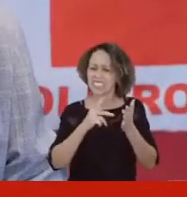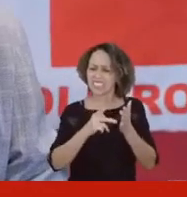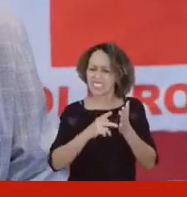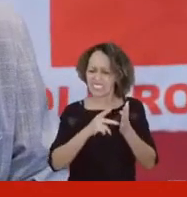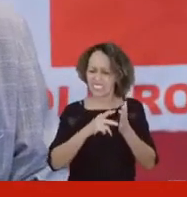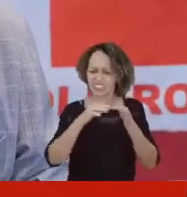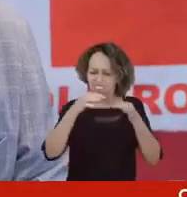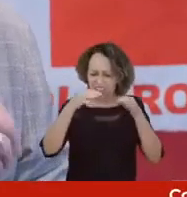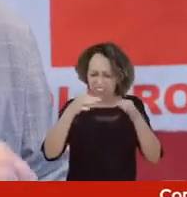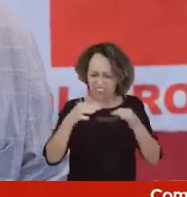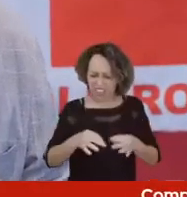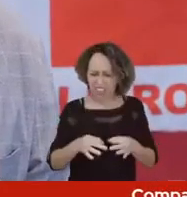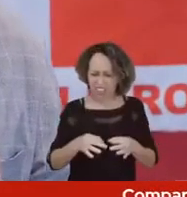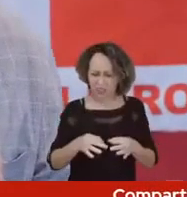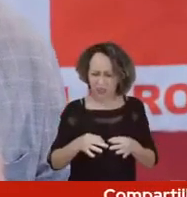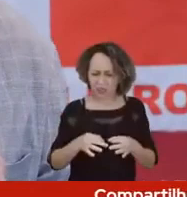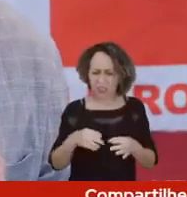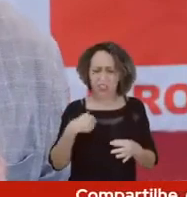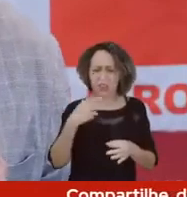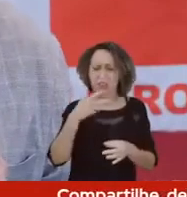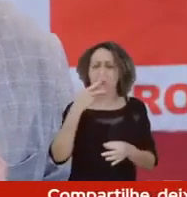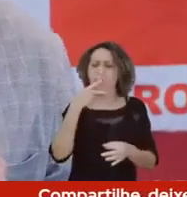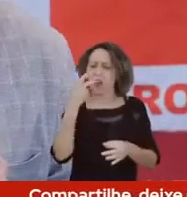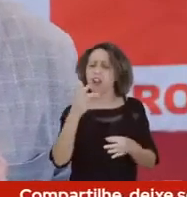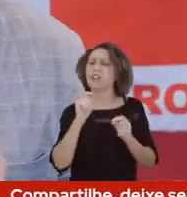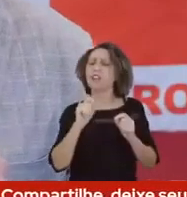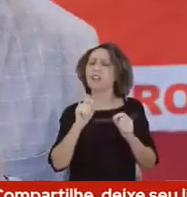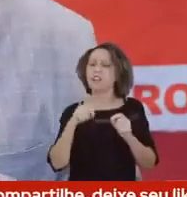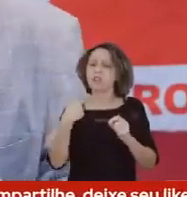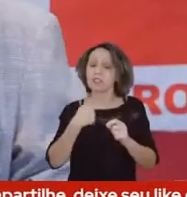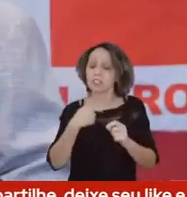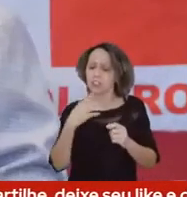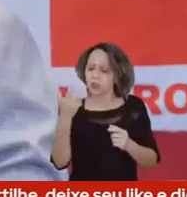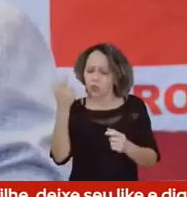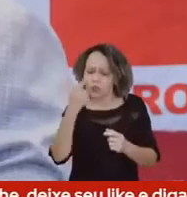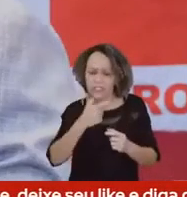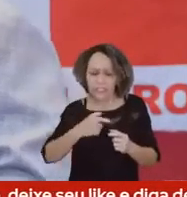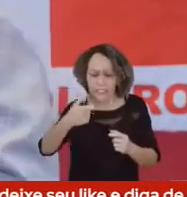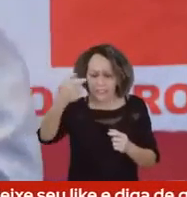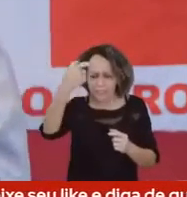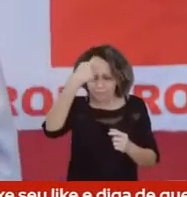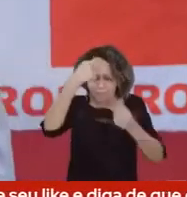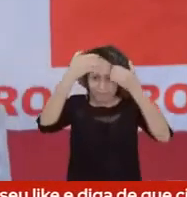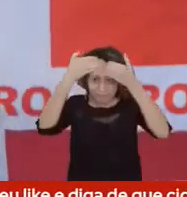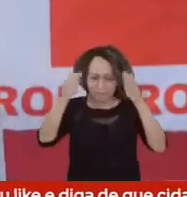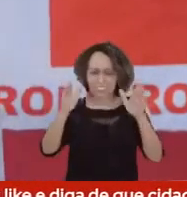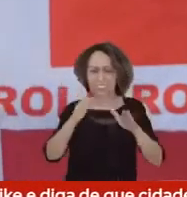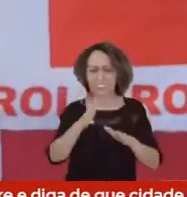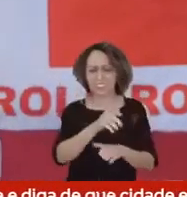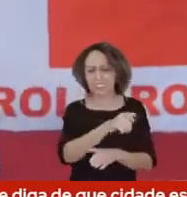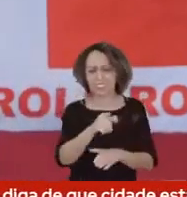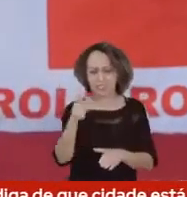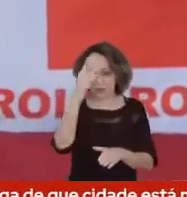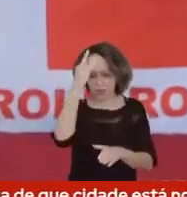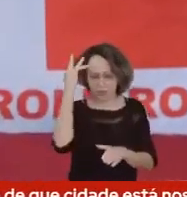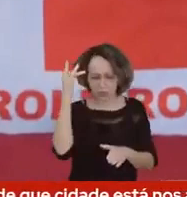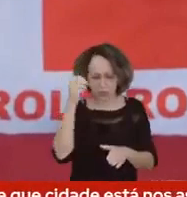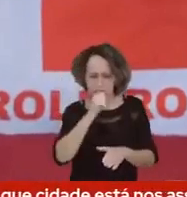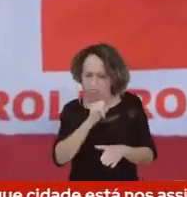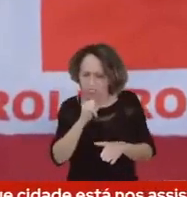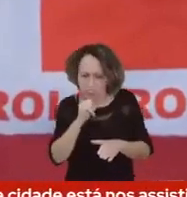pessoas sobre o que a gente está falando. Porque, se a gente não consegue convencer, a gente